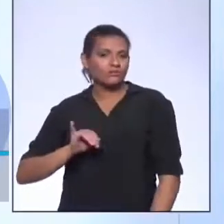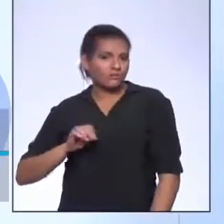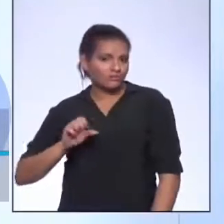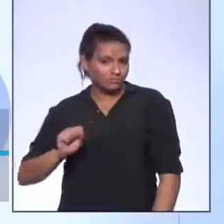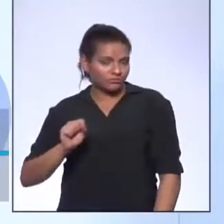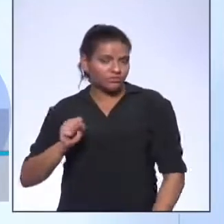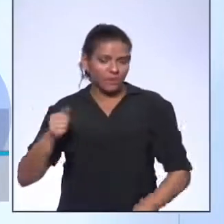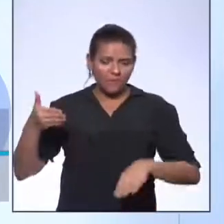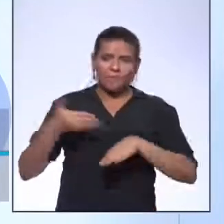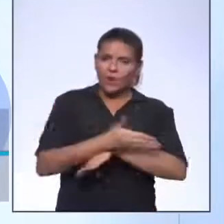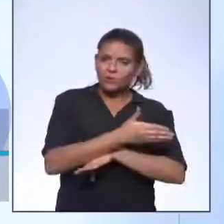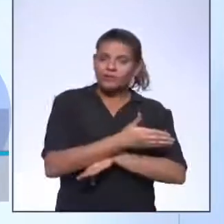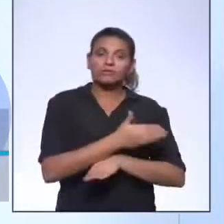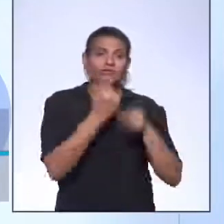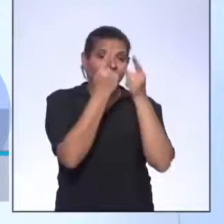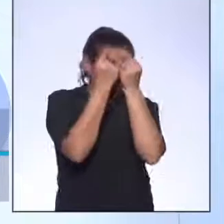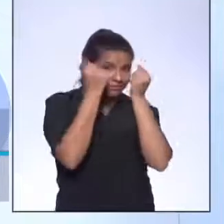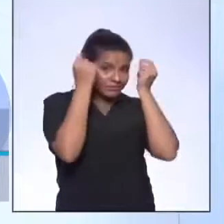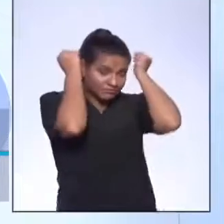são povos muito